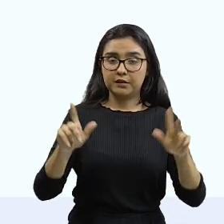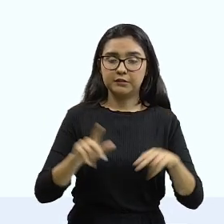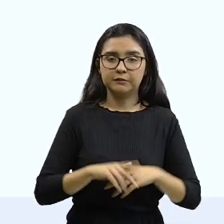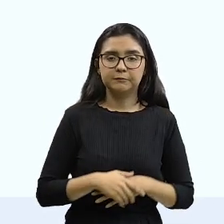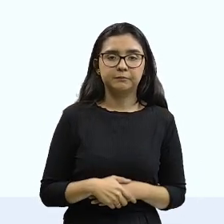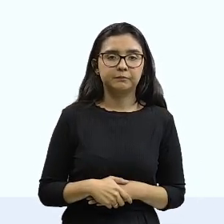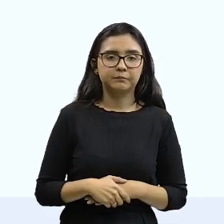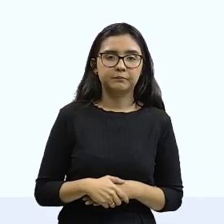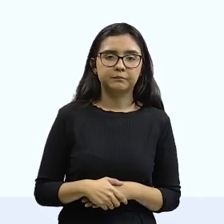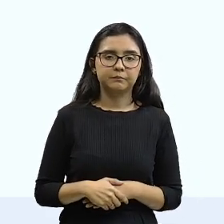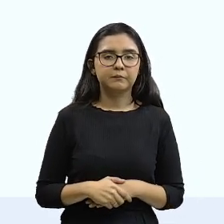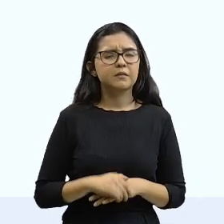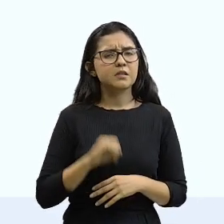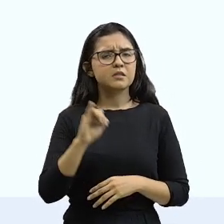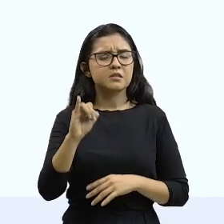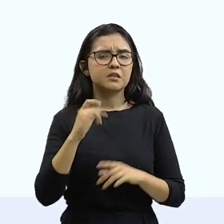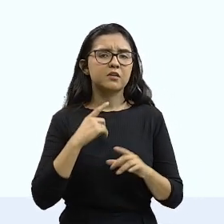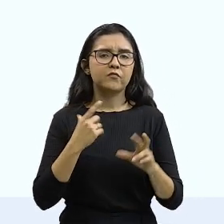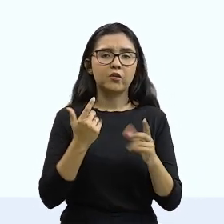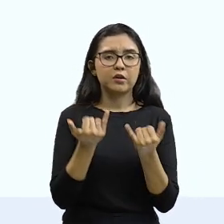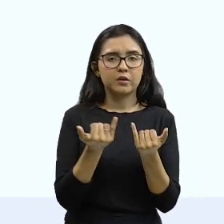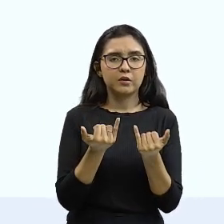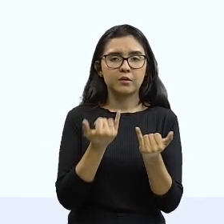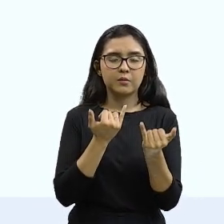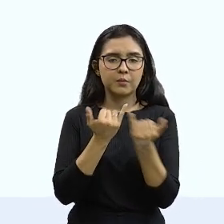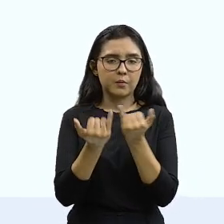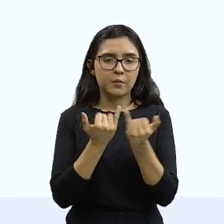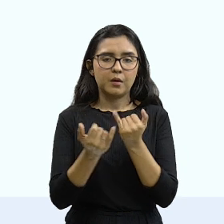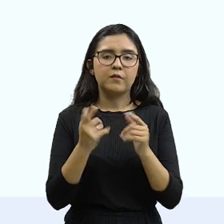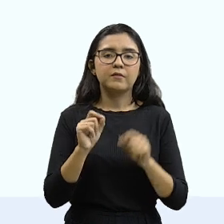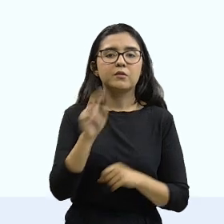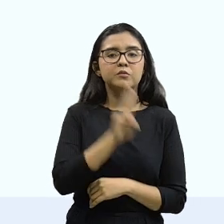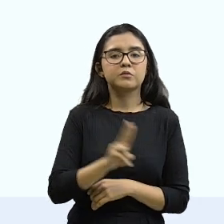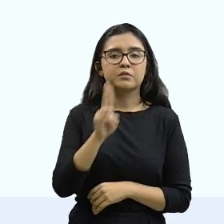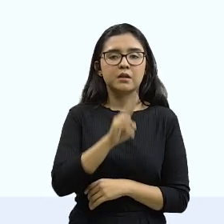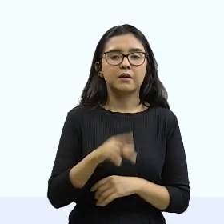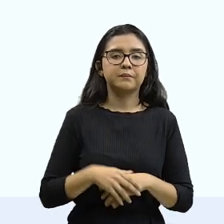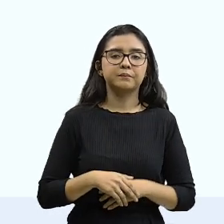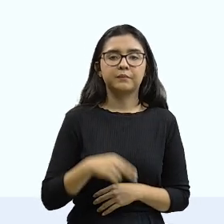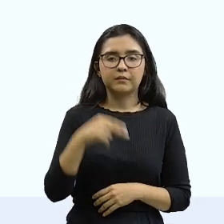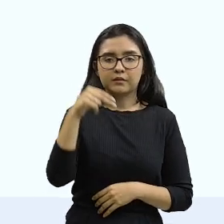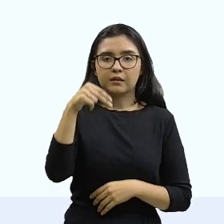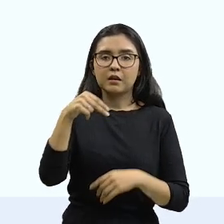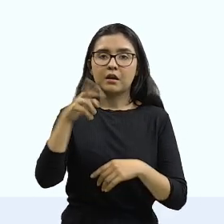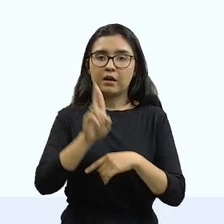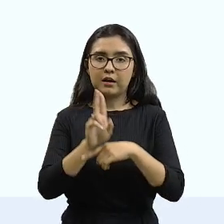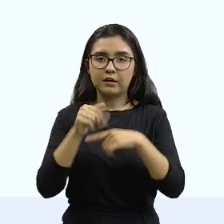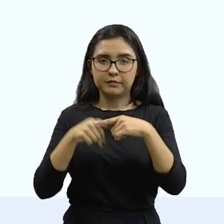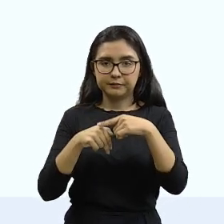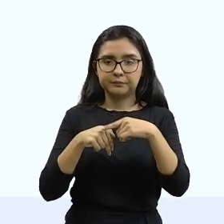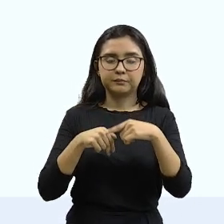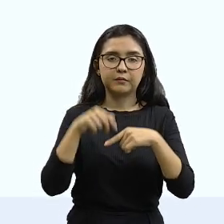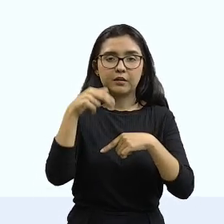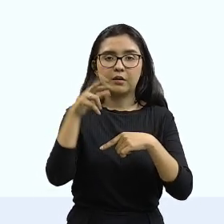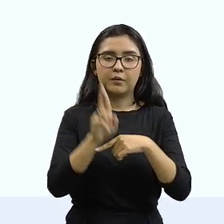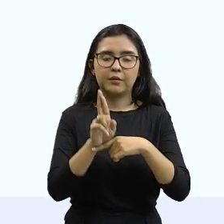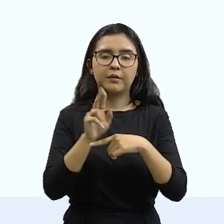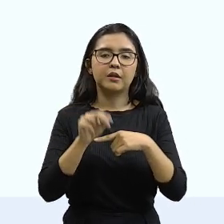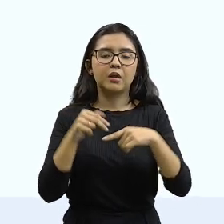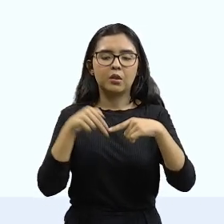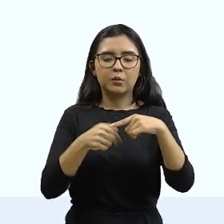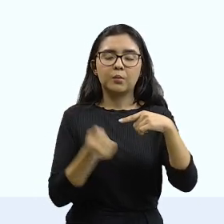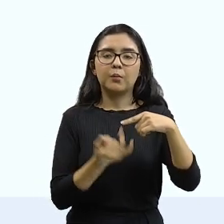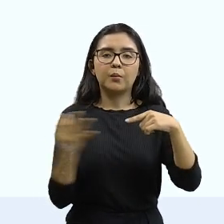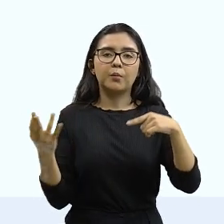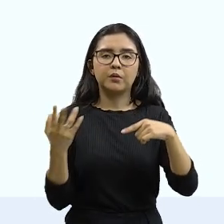Se eles forem iguais, a gente vai usar R sobre N. R é o repetido, N é o número de vezes que